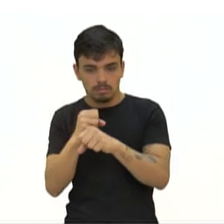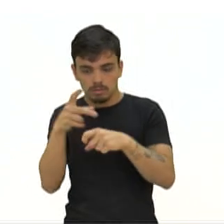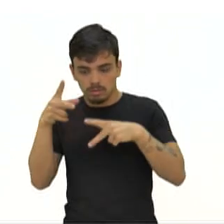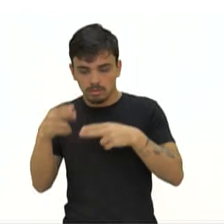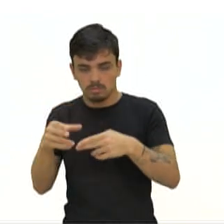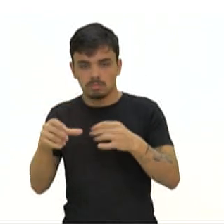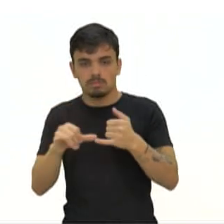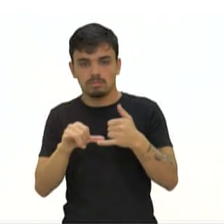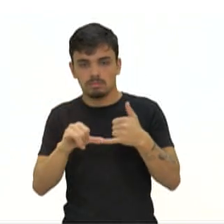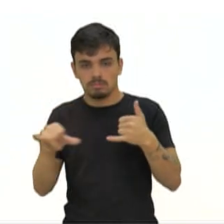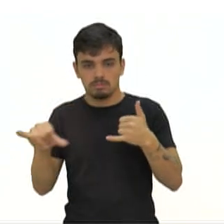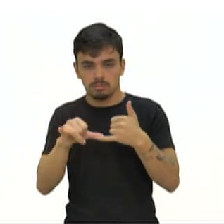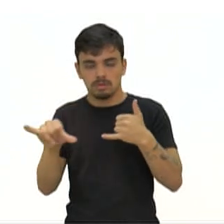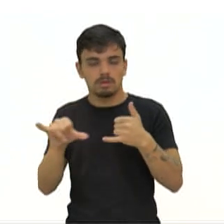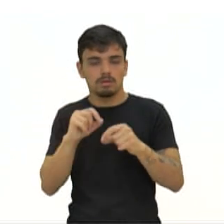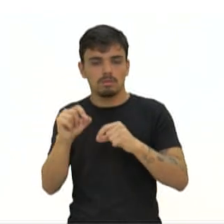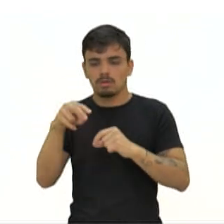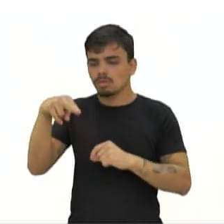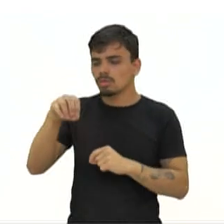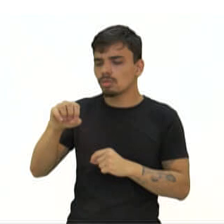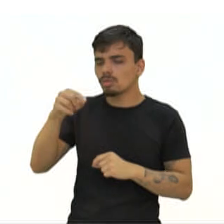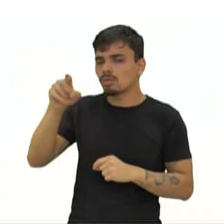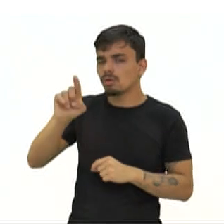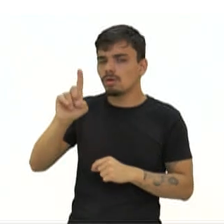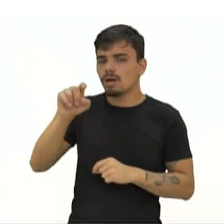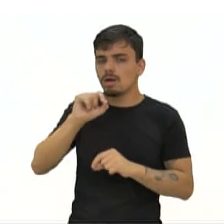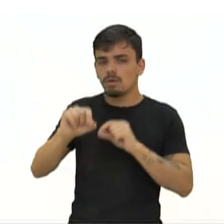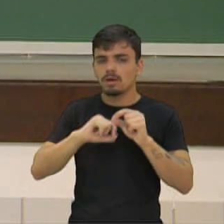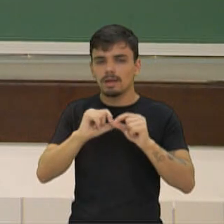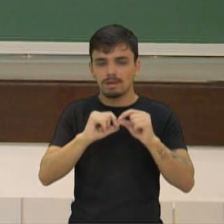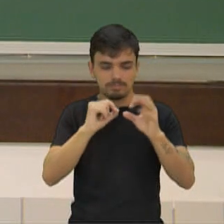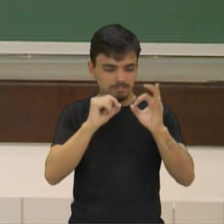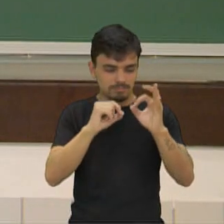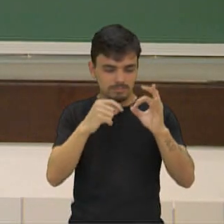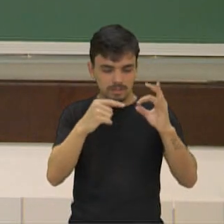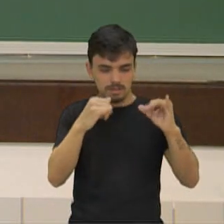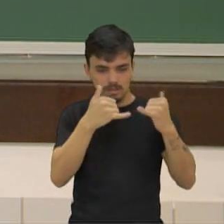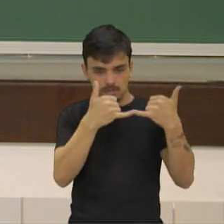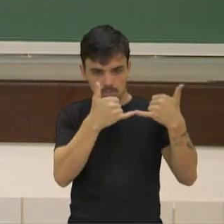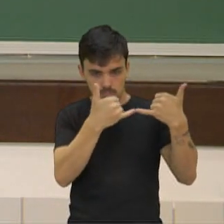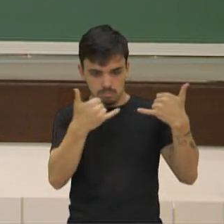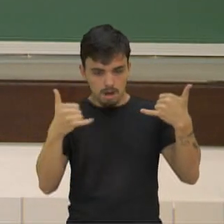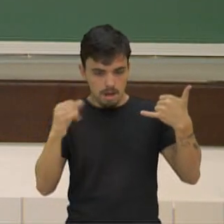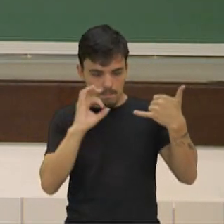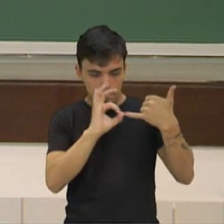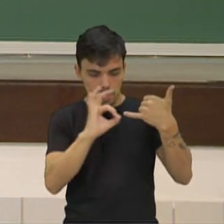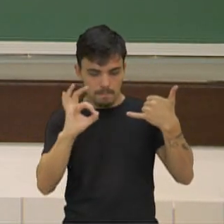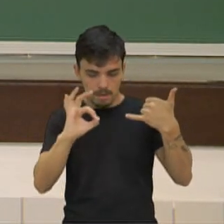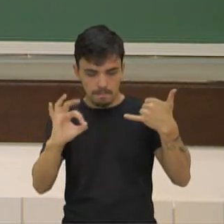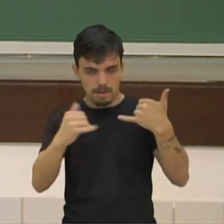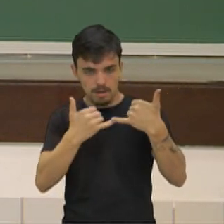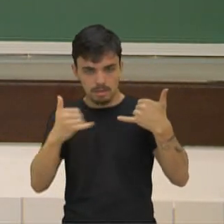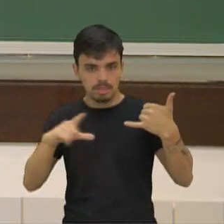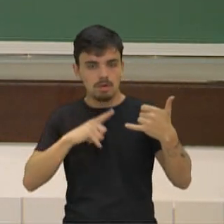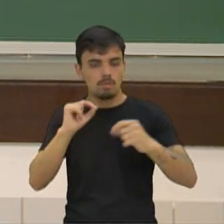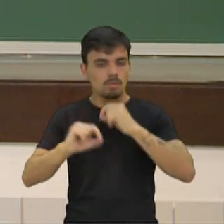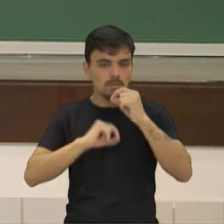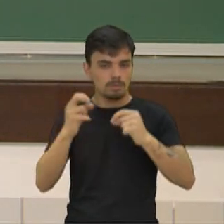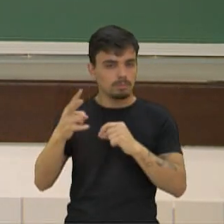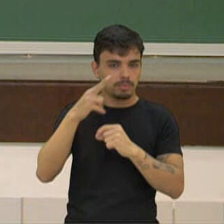que saem do nó. O que é nó? Nó é um ponto do circuito. Lembra que eu falei lá dos pontos que tem um potencial